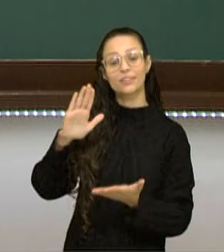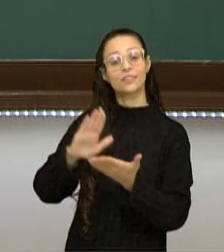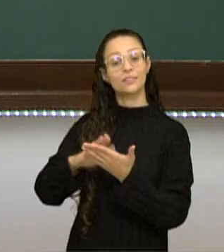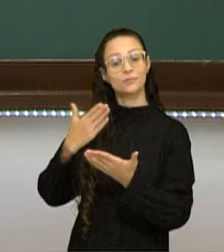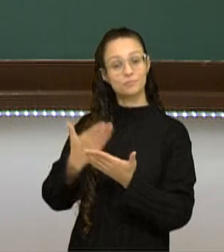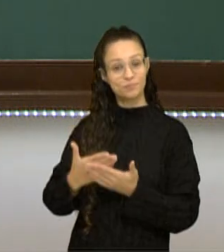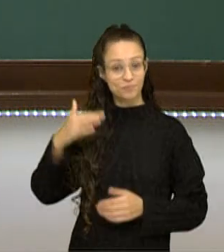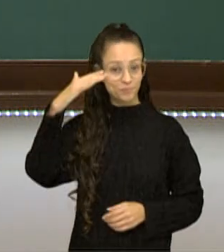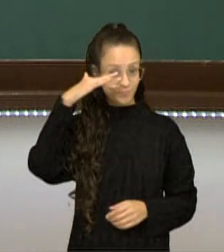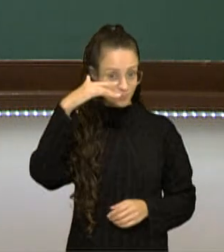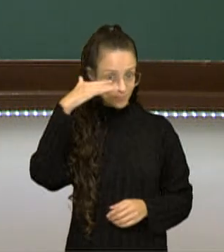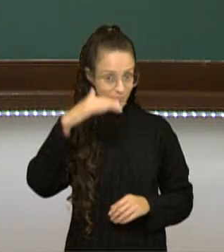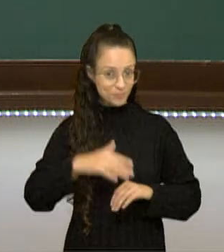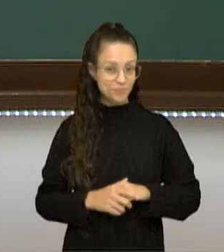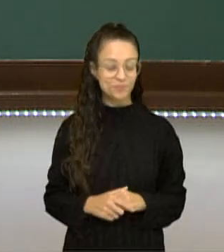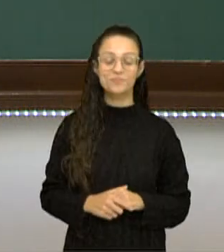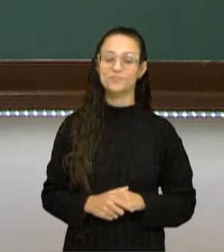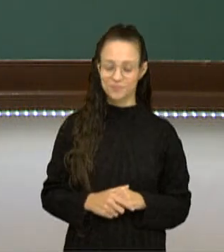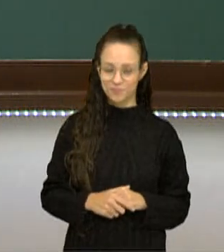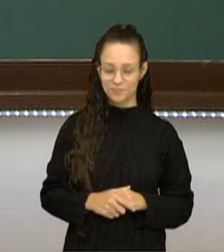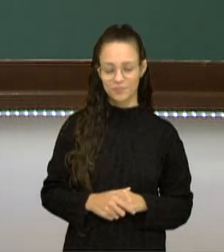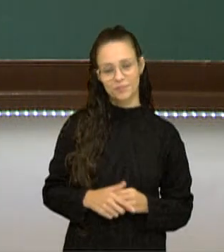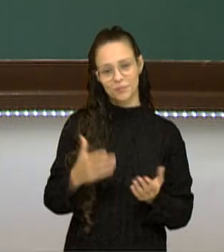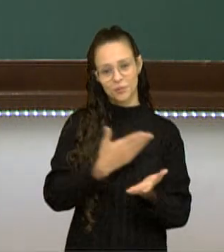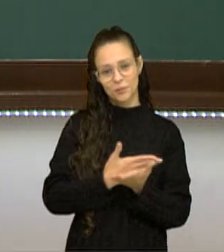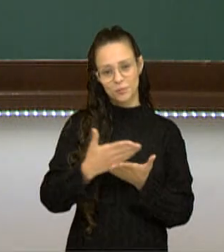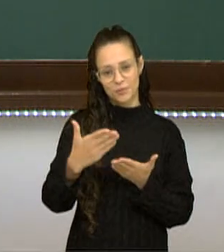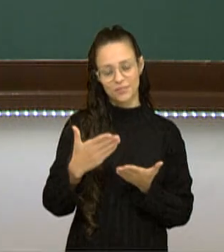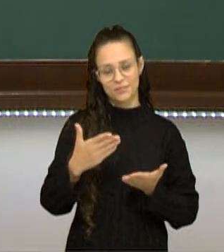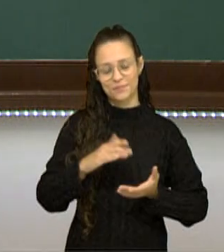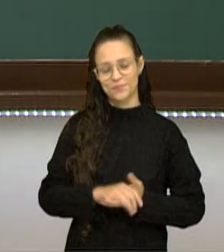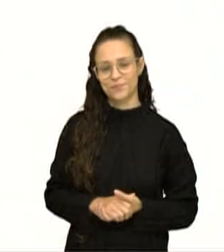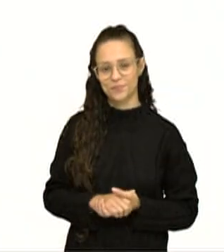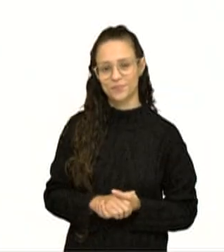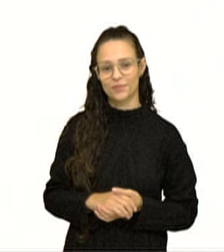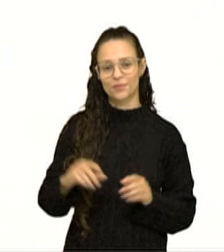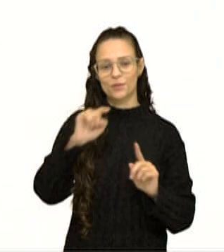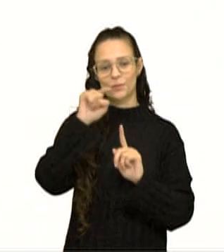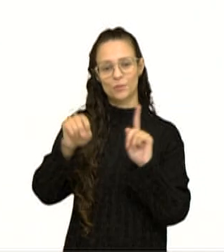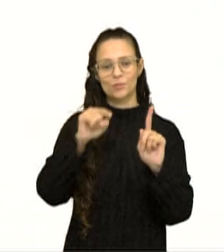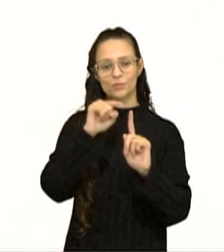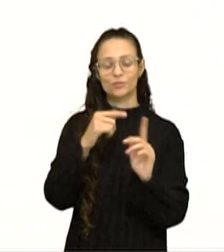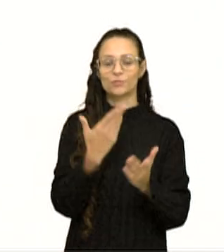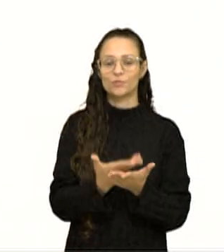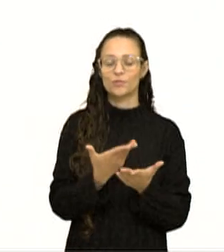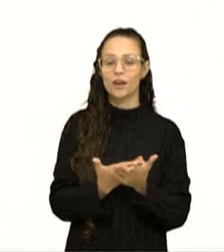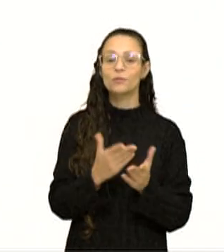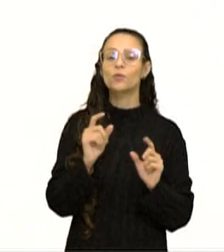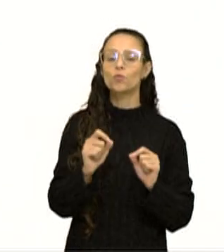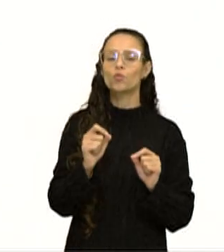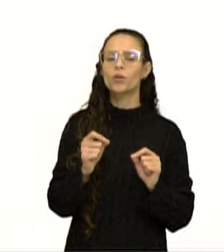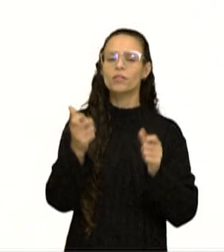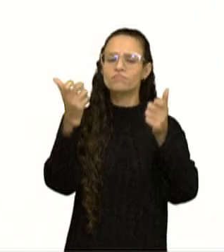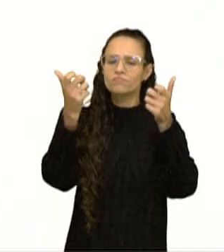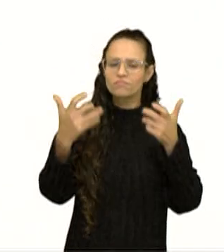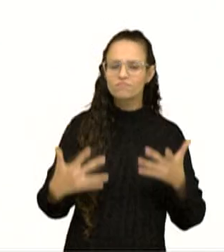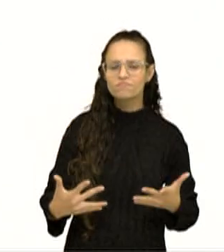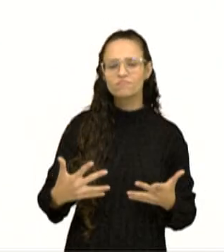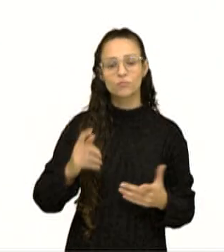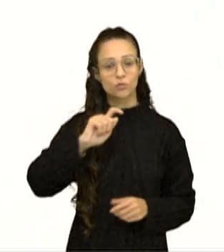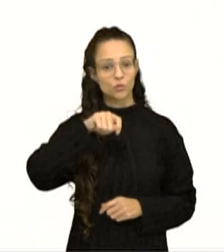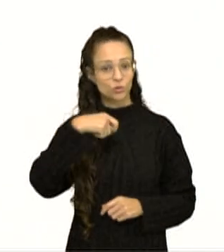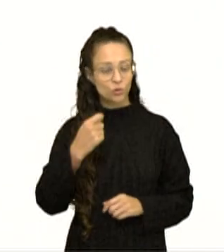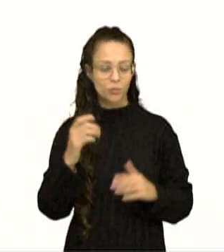intérprete é Viviana. E vamos começar então. Nosso objetivo dessa aula é discutir um pouco a adolescência,